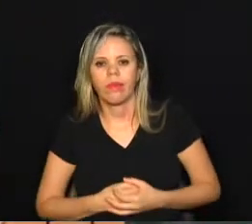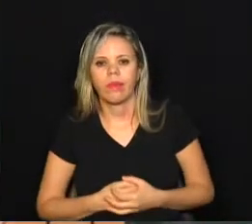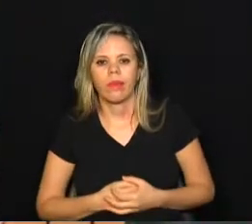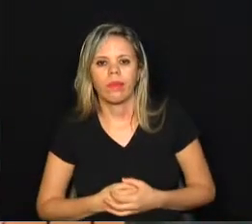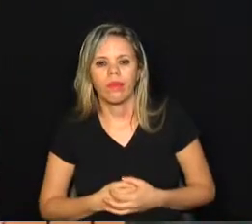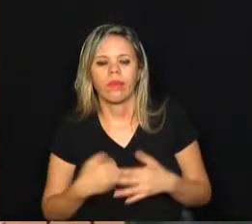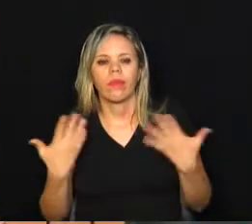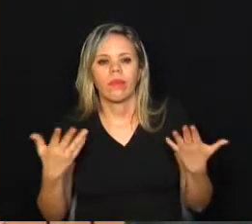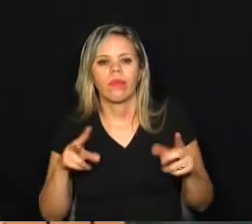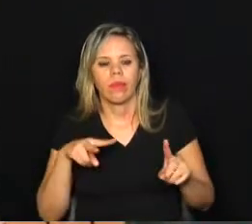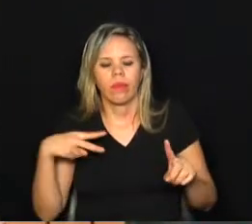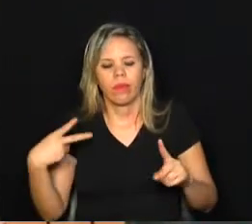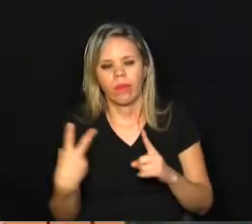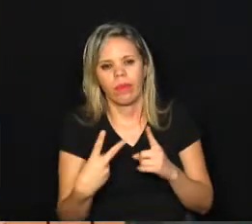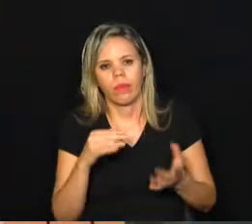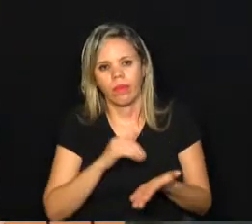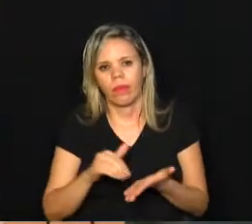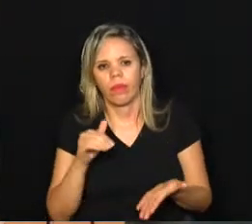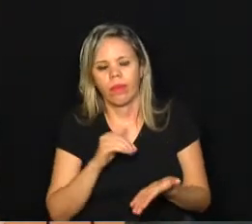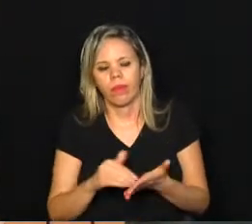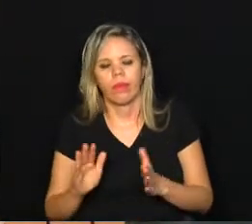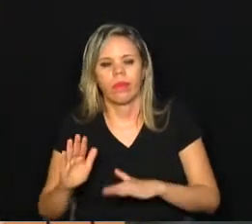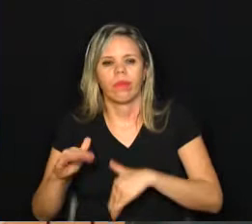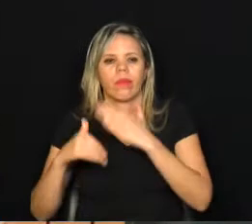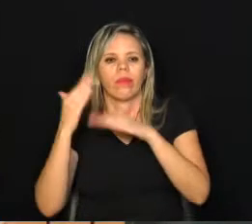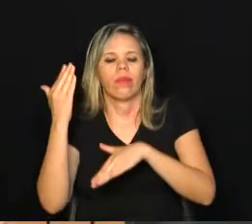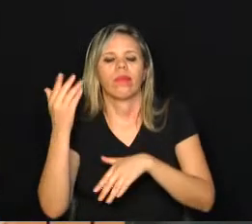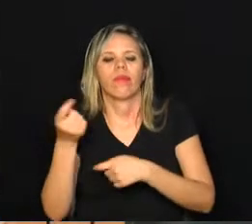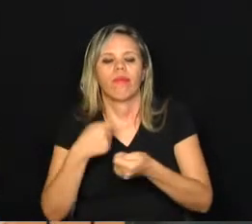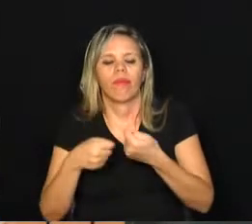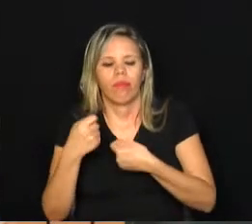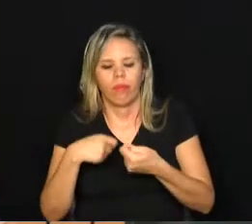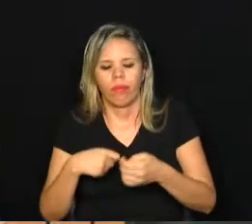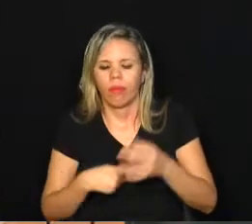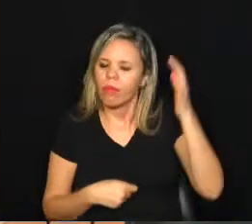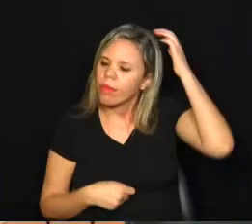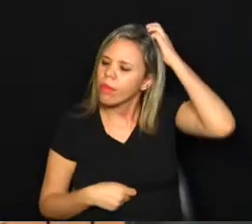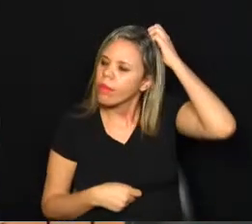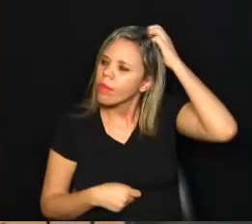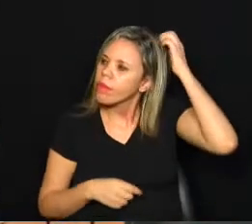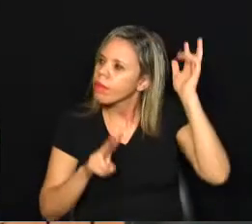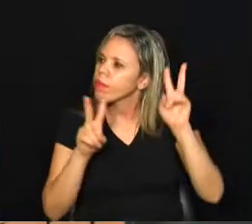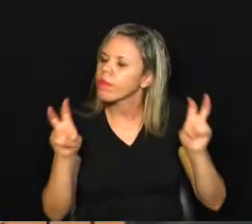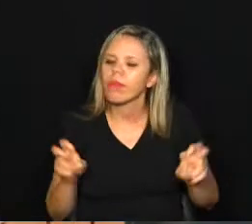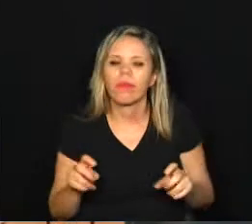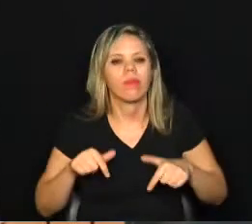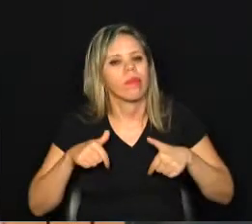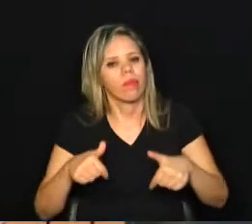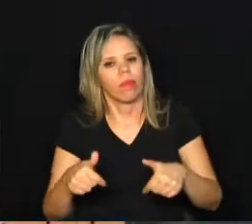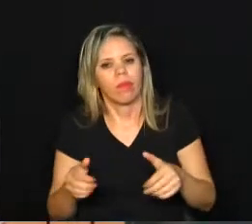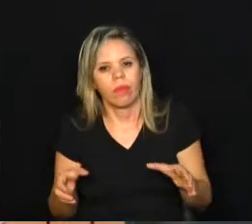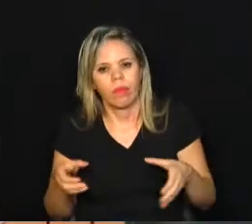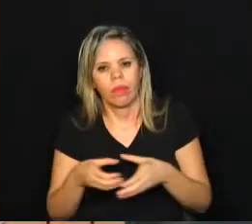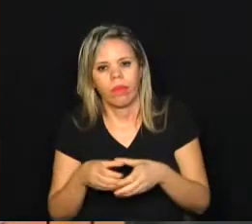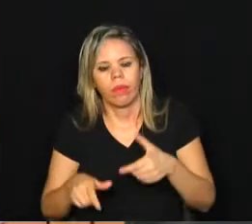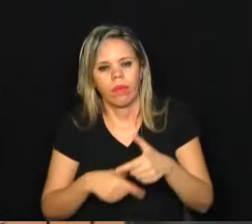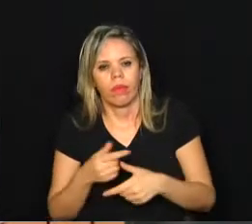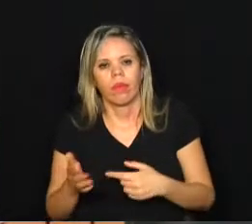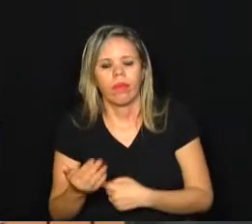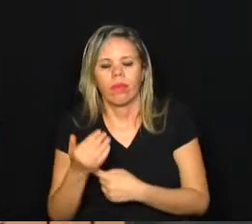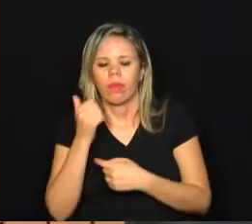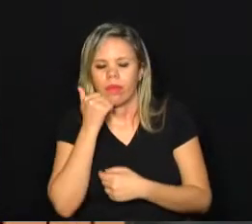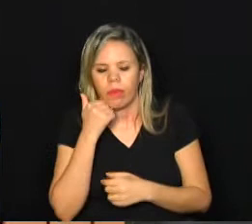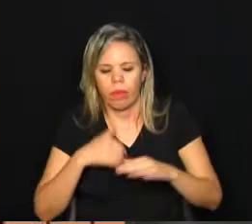Qual a expectativa da Secretaria de Desenvolvimento Econômico em relação à atuação da Comissão de Ciência e Tecnologia